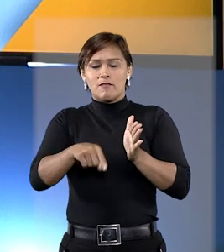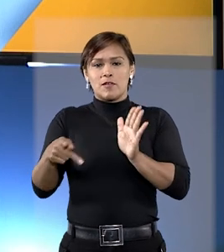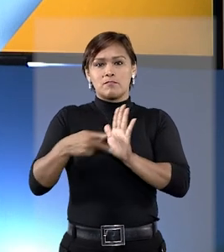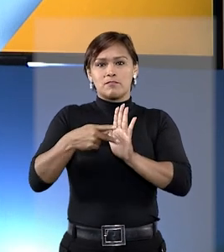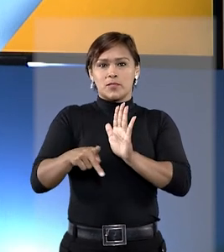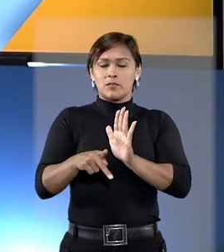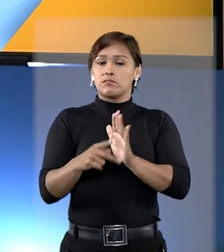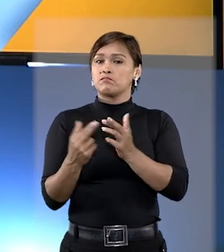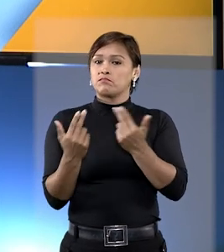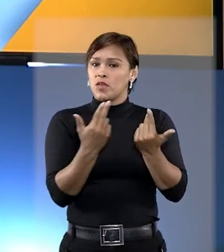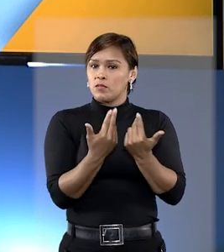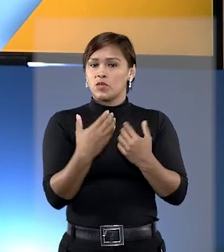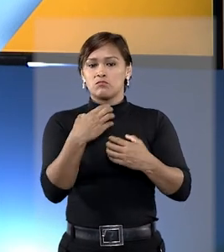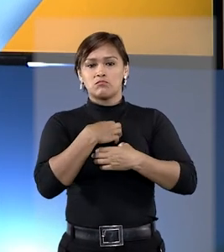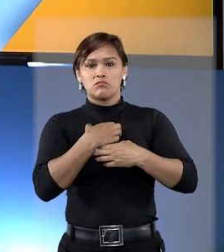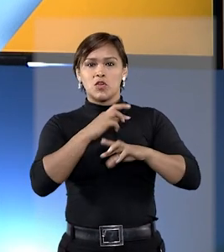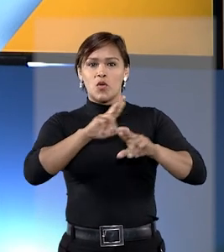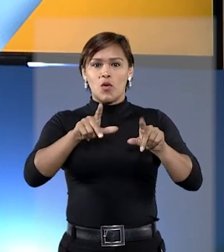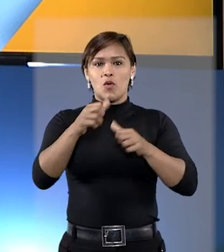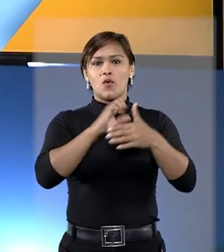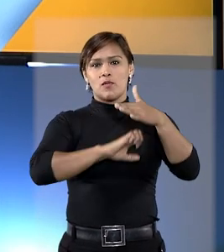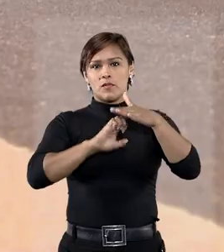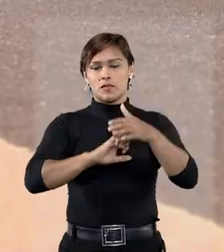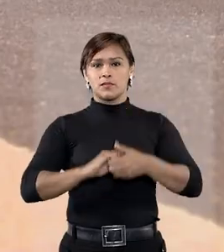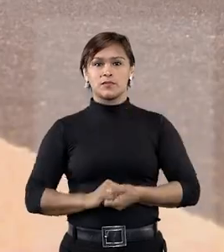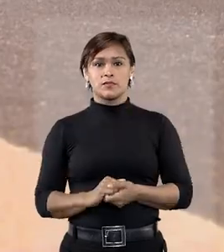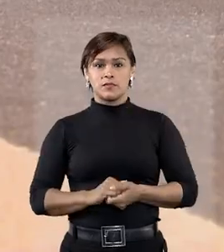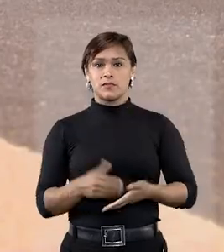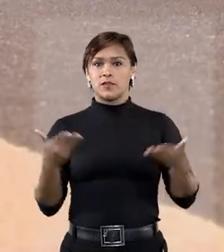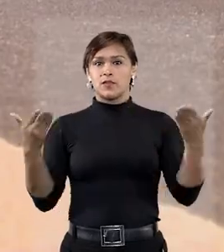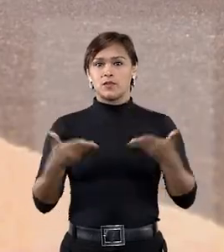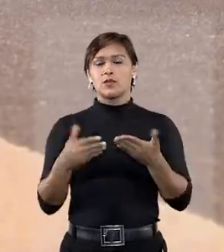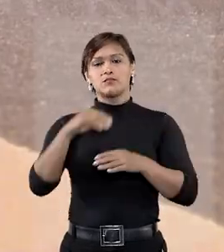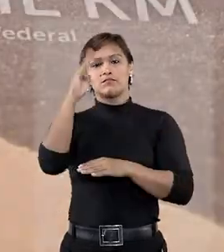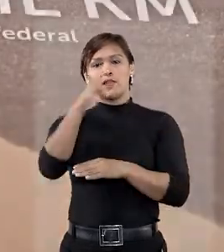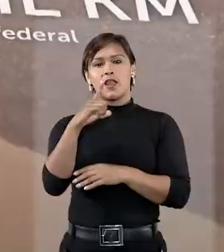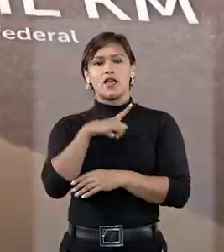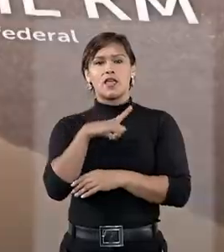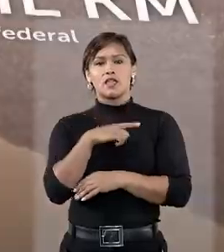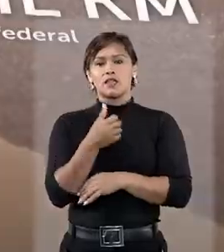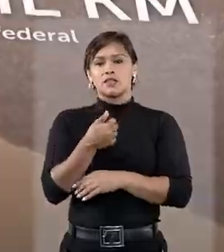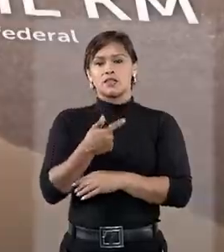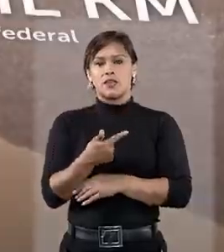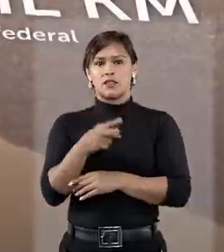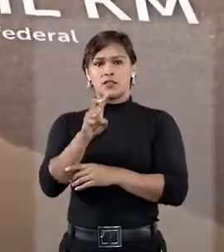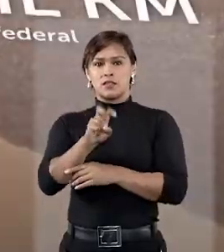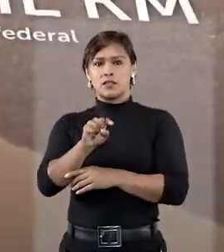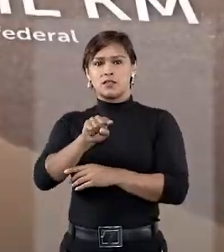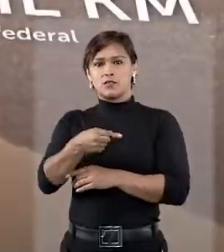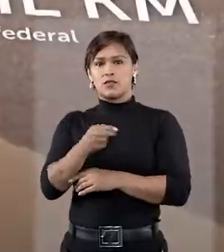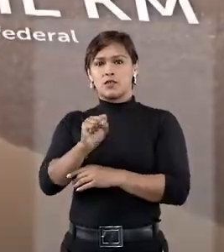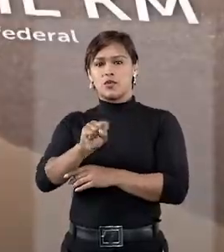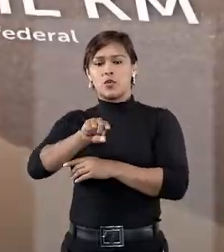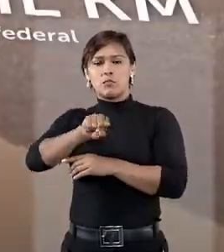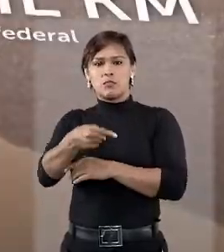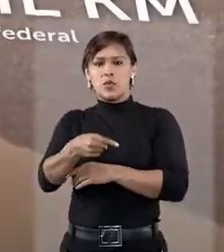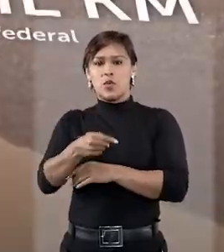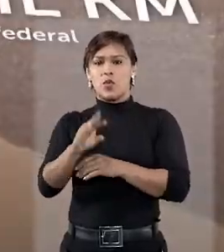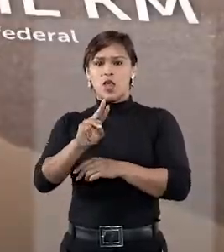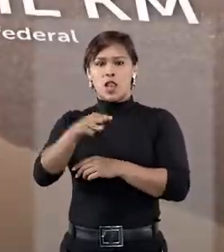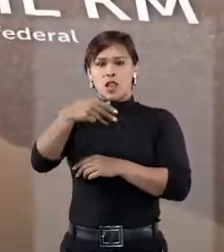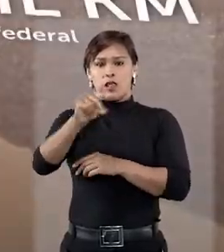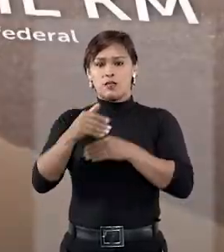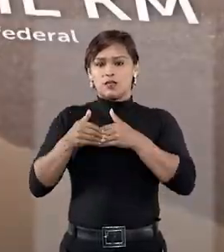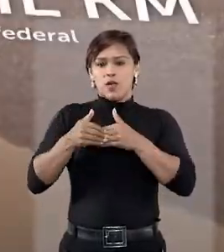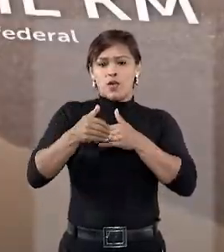domínio, mesmo que de outras concessionárias. Atualmente, o Brasil possui 75,8 mil quilômetros de